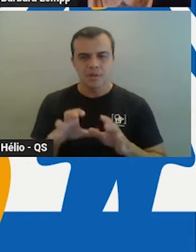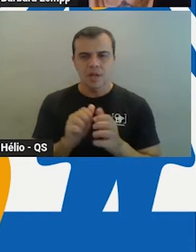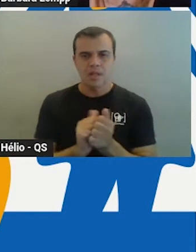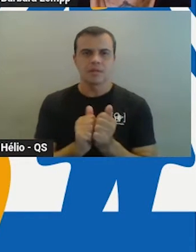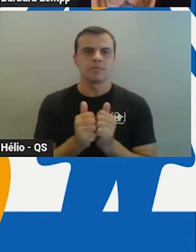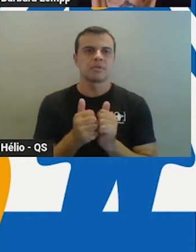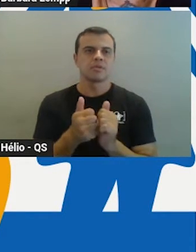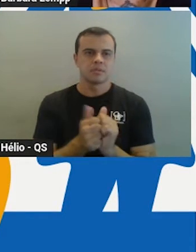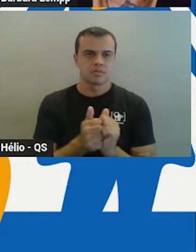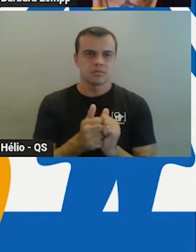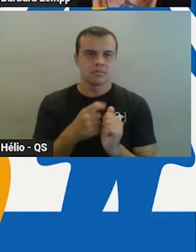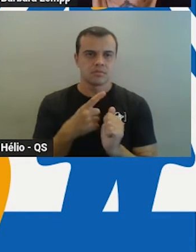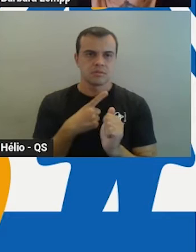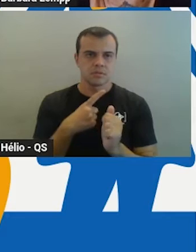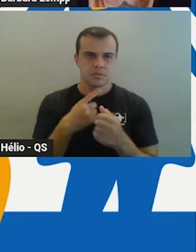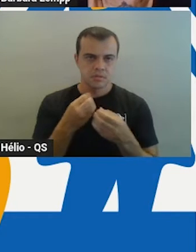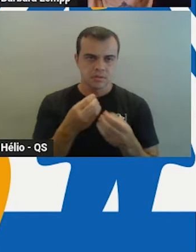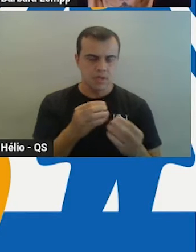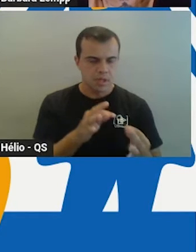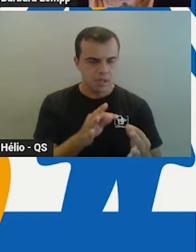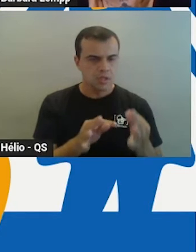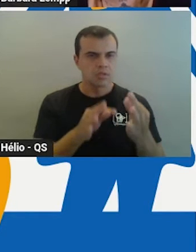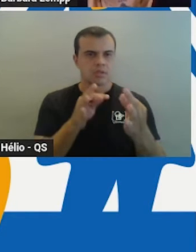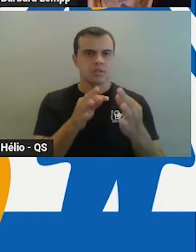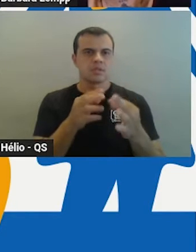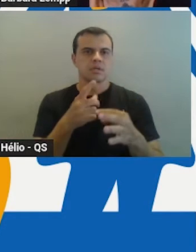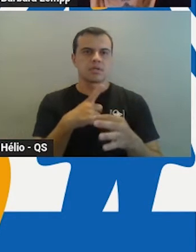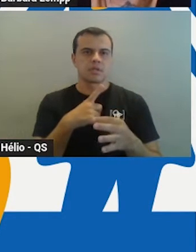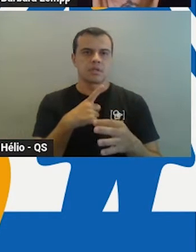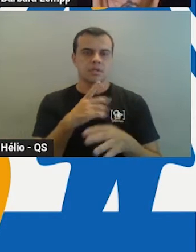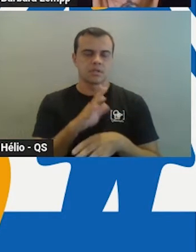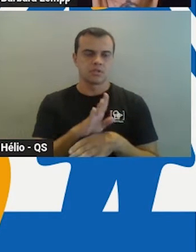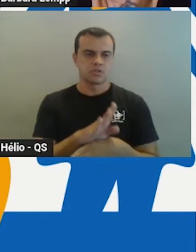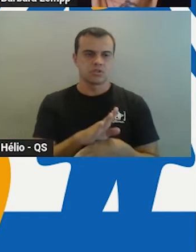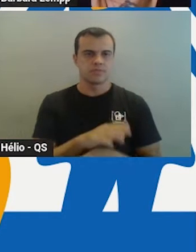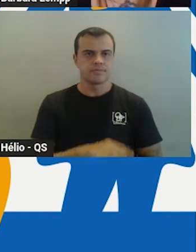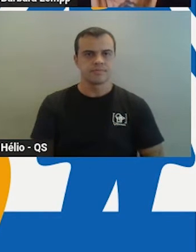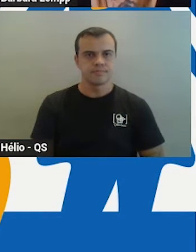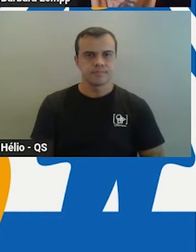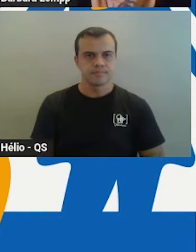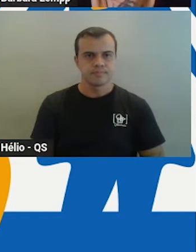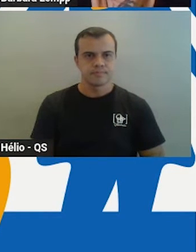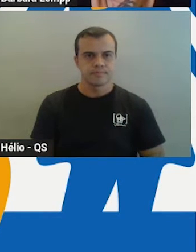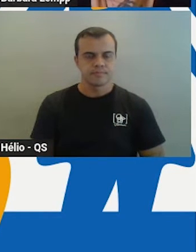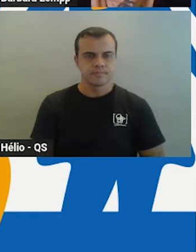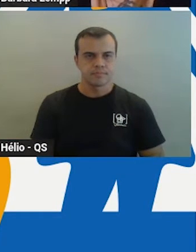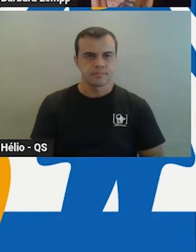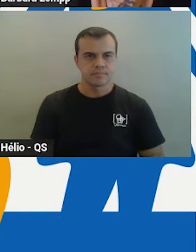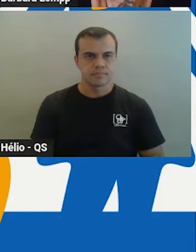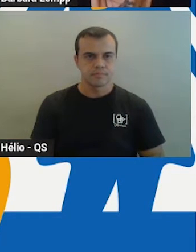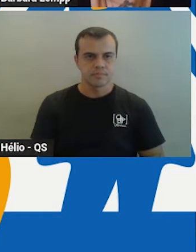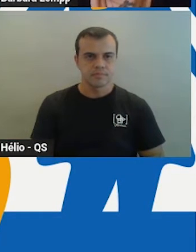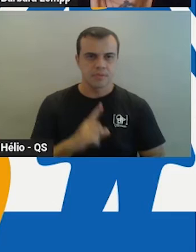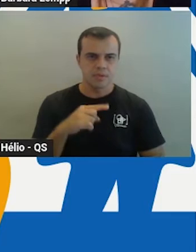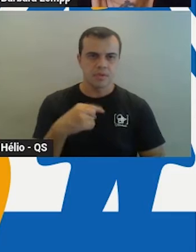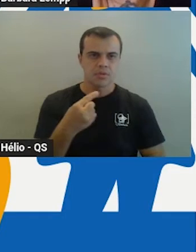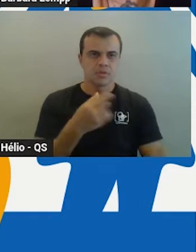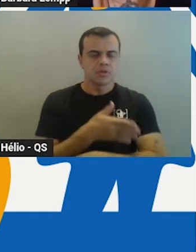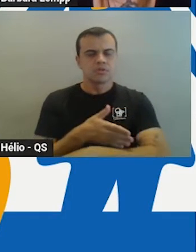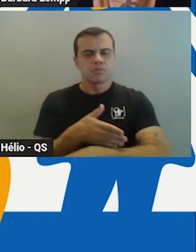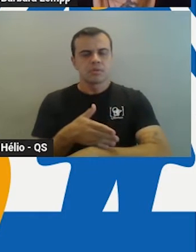razoáveis e de fornecimento de tecnologias assistivas. A gente tem essa, né, essa